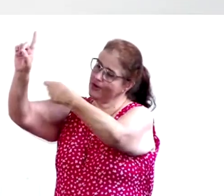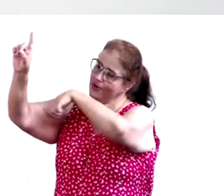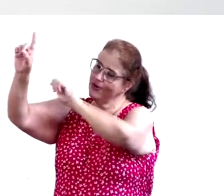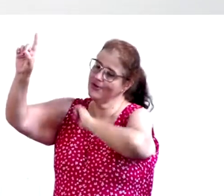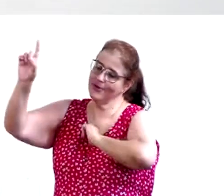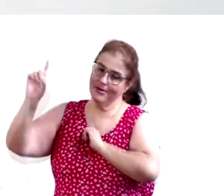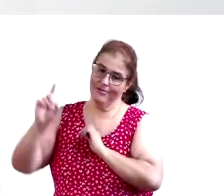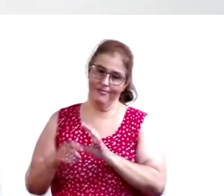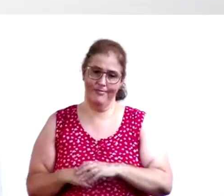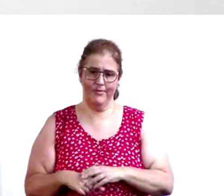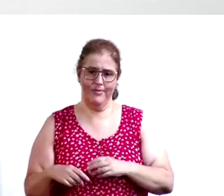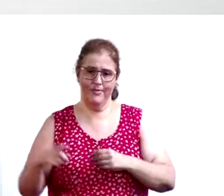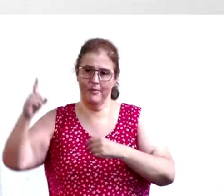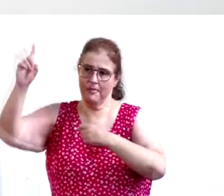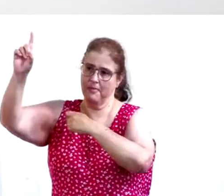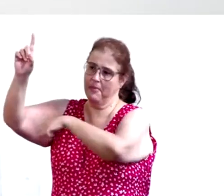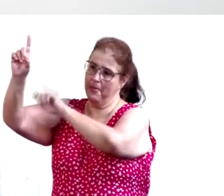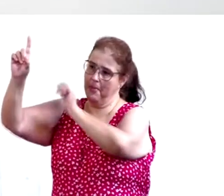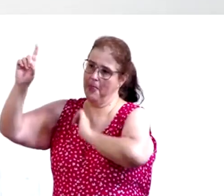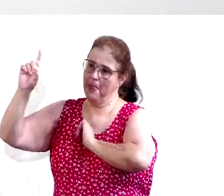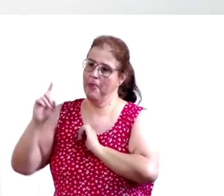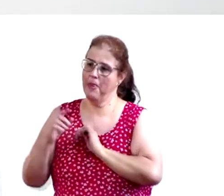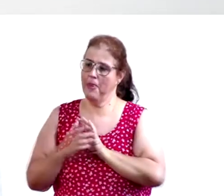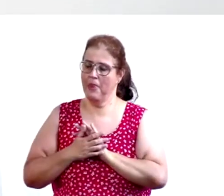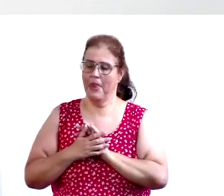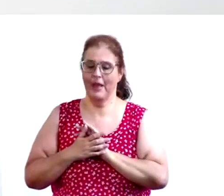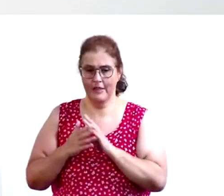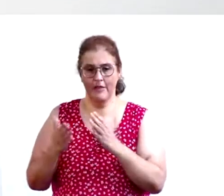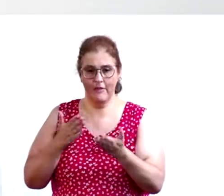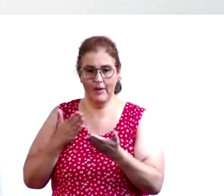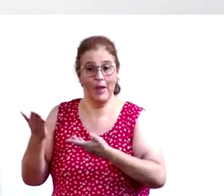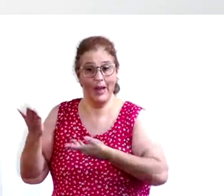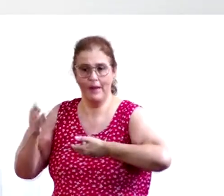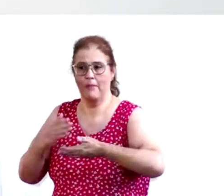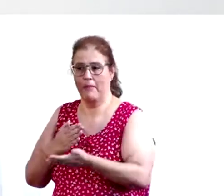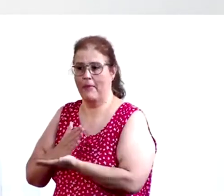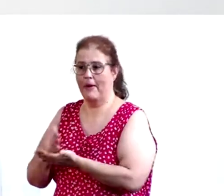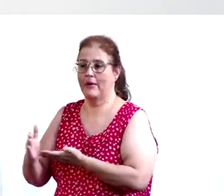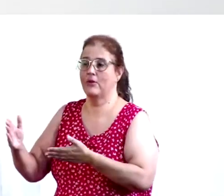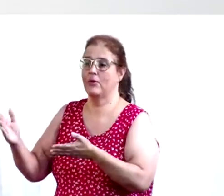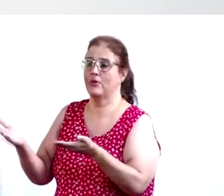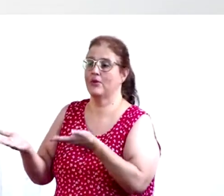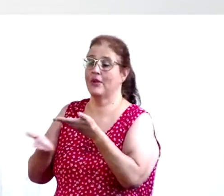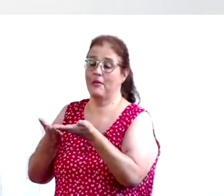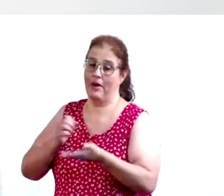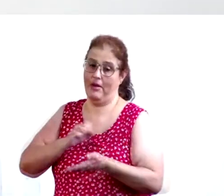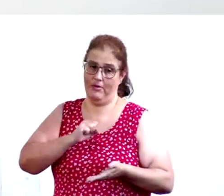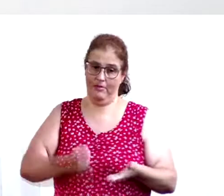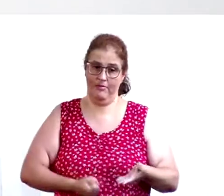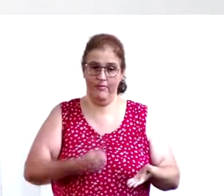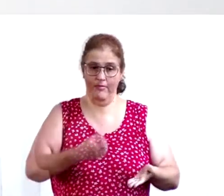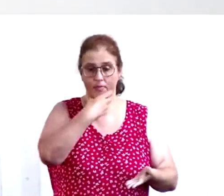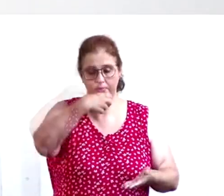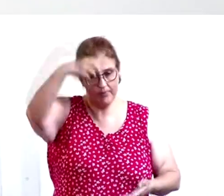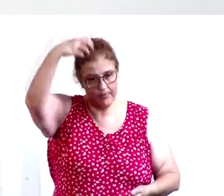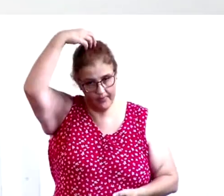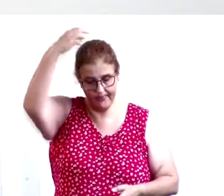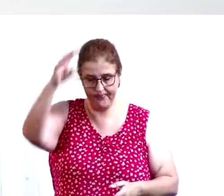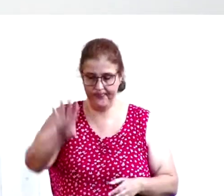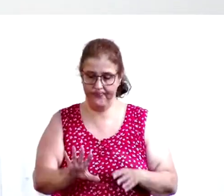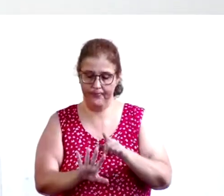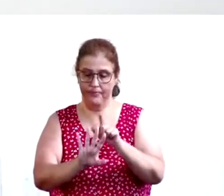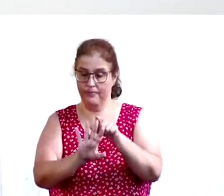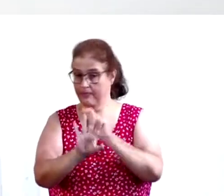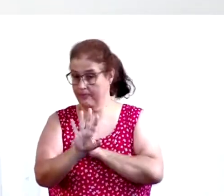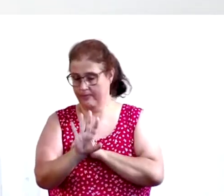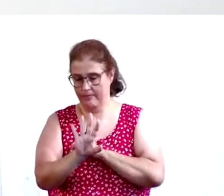nome. Seriam parte da nação santa, exerceriam o sacerdócio real. Terceira marca,